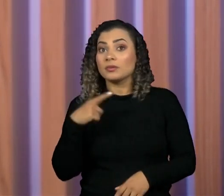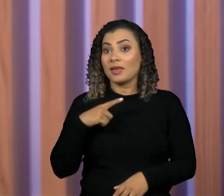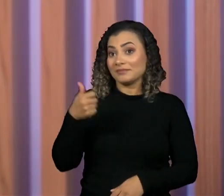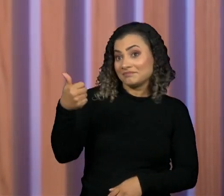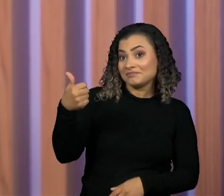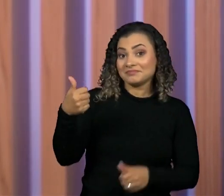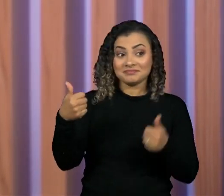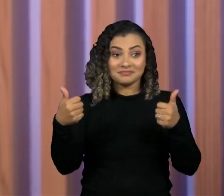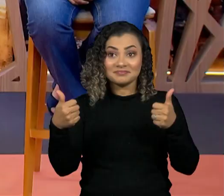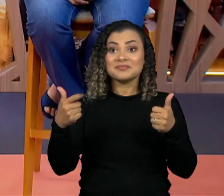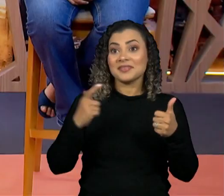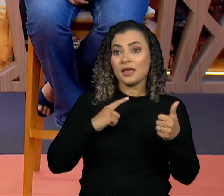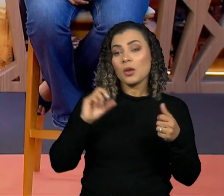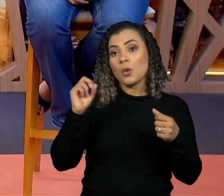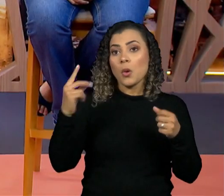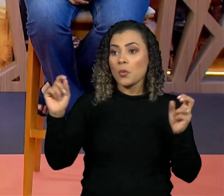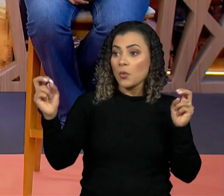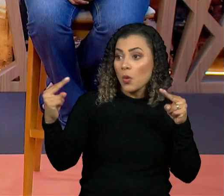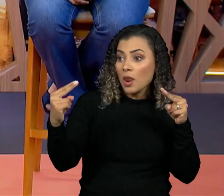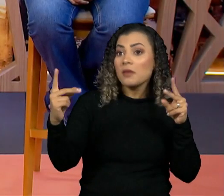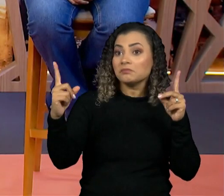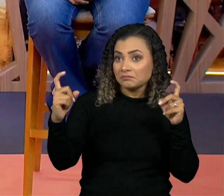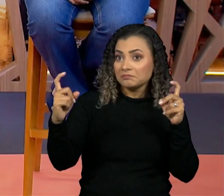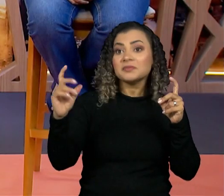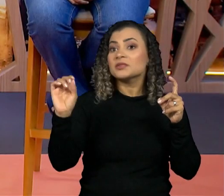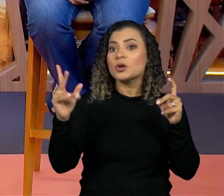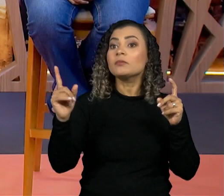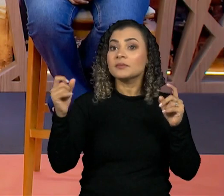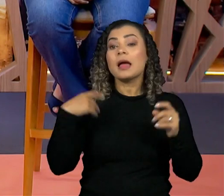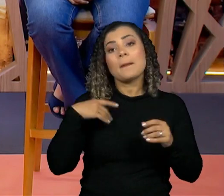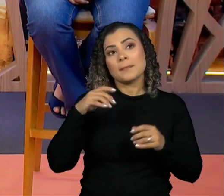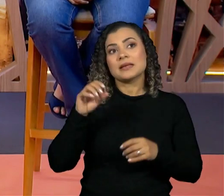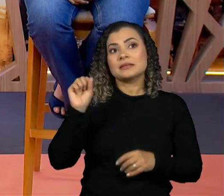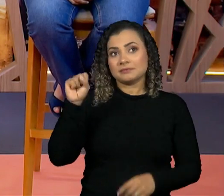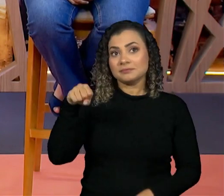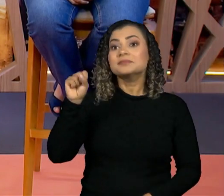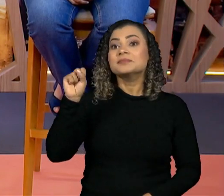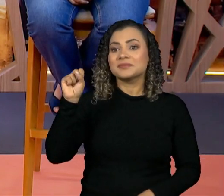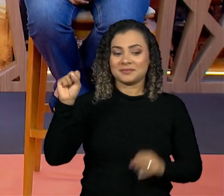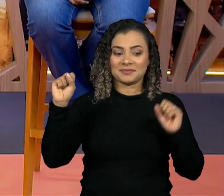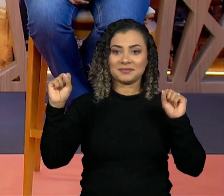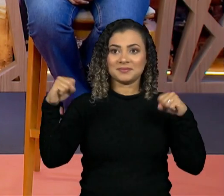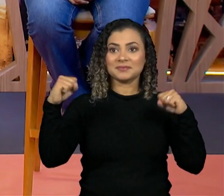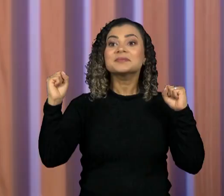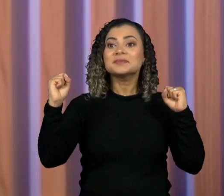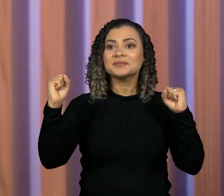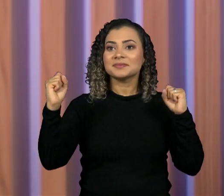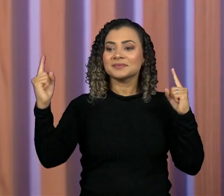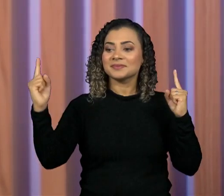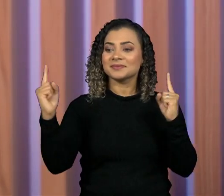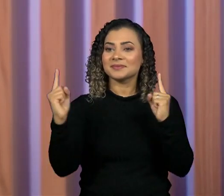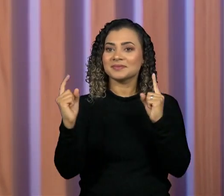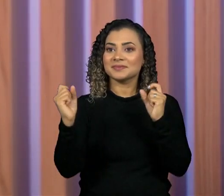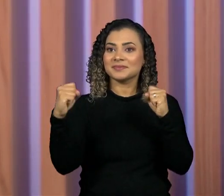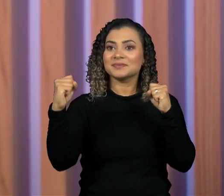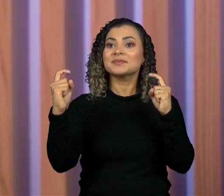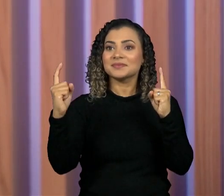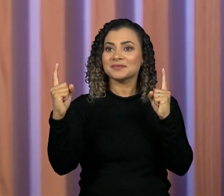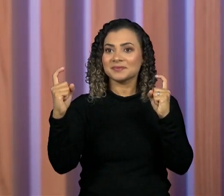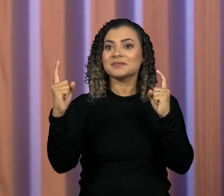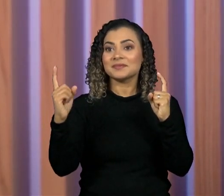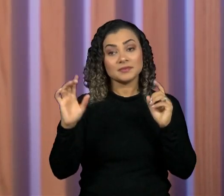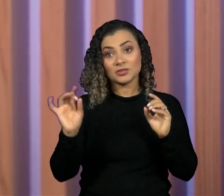sinal de positivo, às vezes é olhar, geralmente é o balanço de cabeça aqui, né? Principalmente se a gente